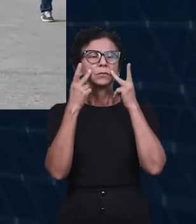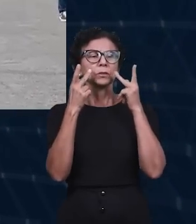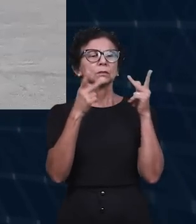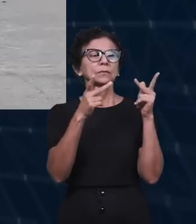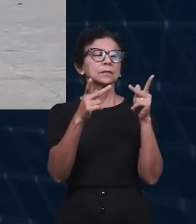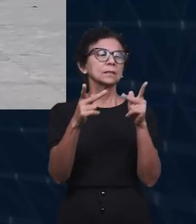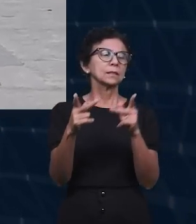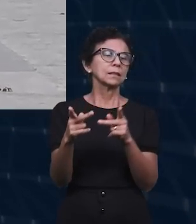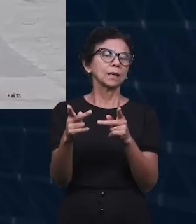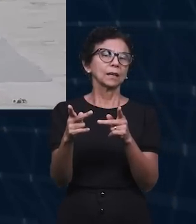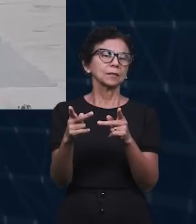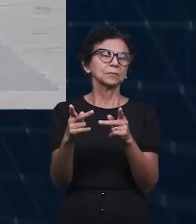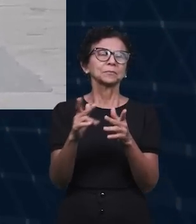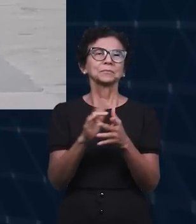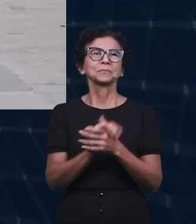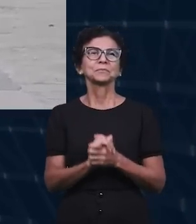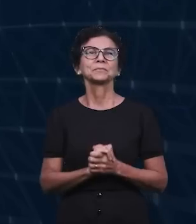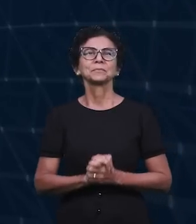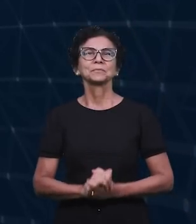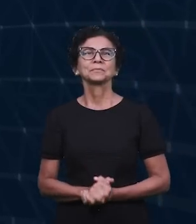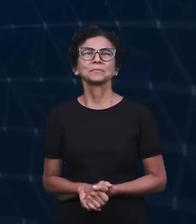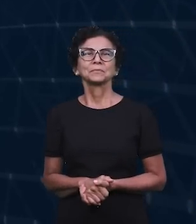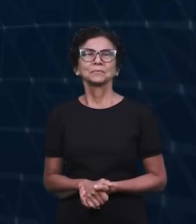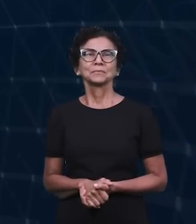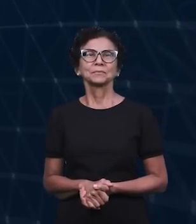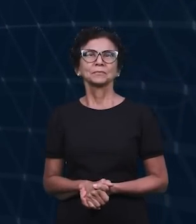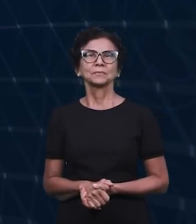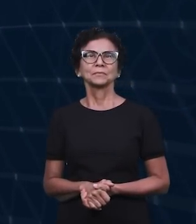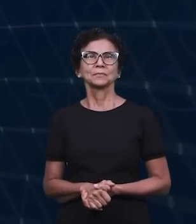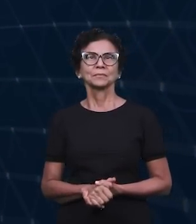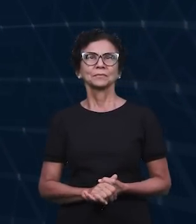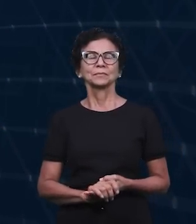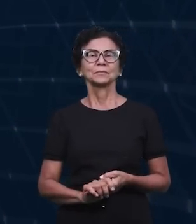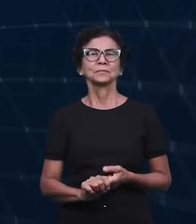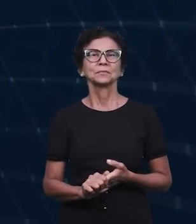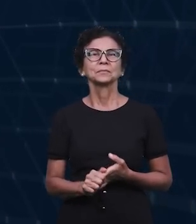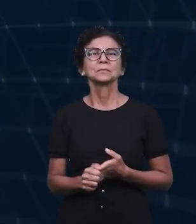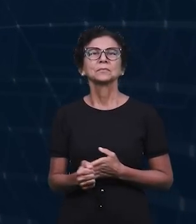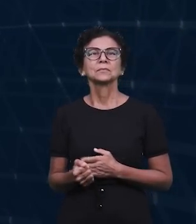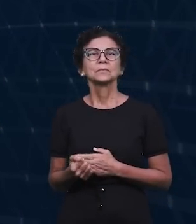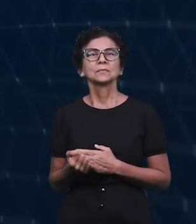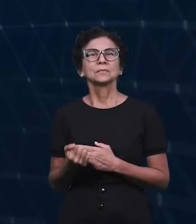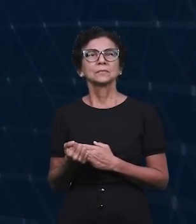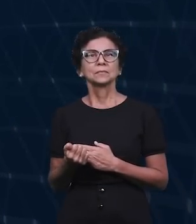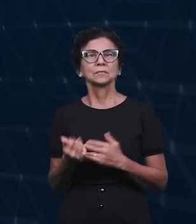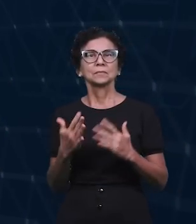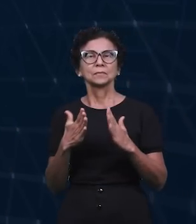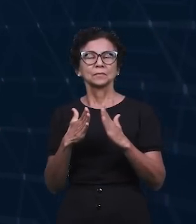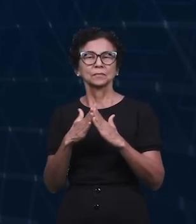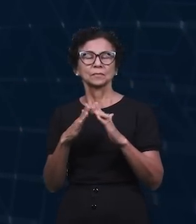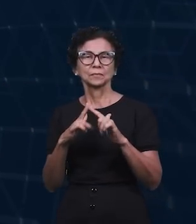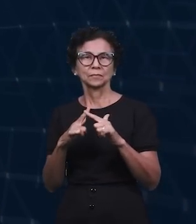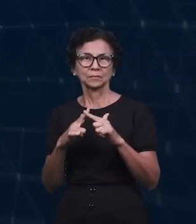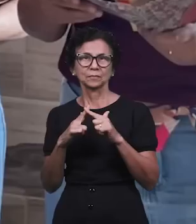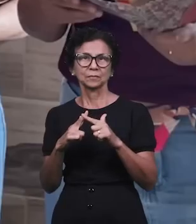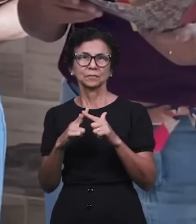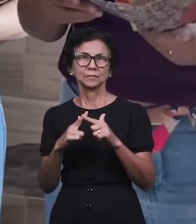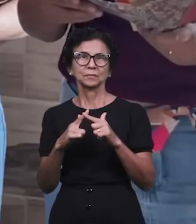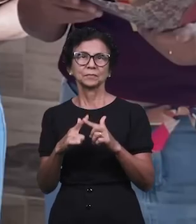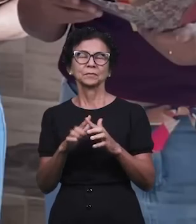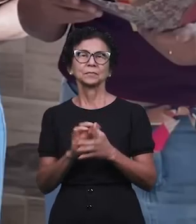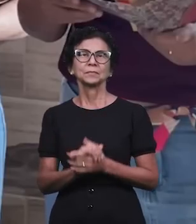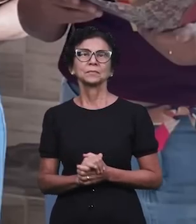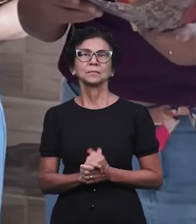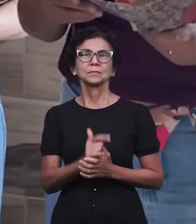puderam glorificar o nome do nosso Deus. Ainda sobre a caravana dos jovens na cidade de Jacareí, as igrejas do Jardim